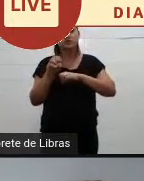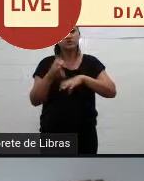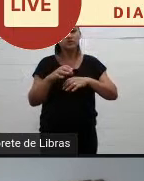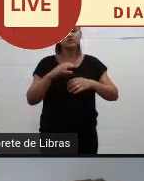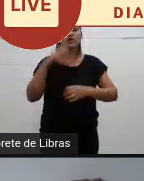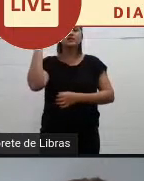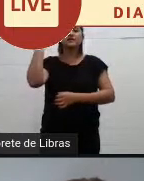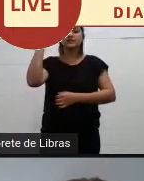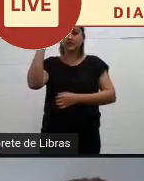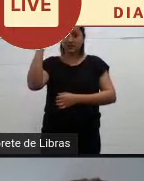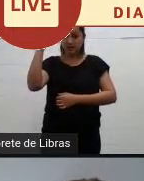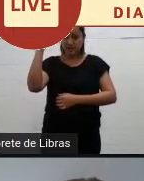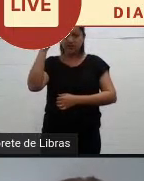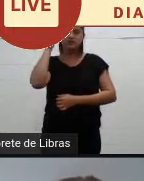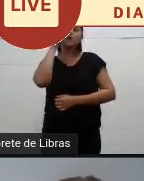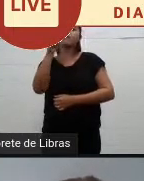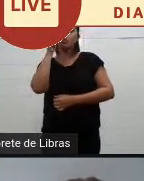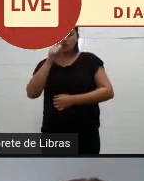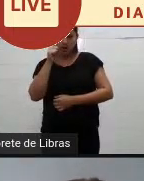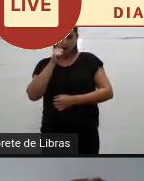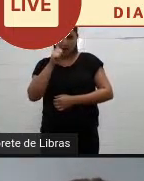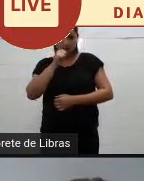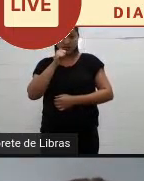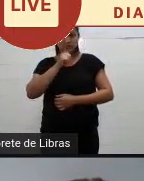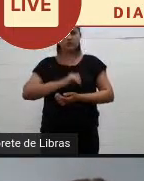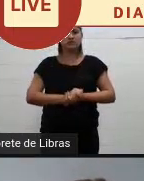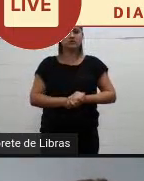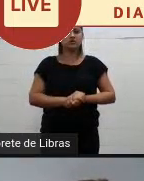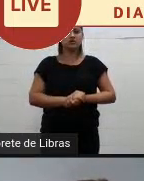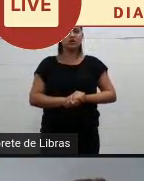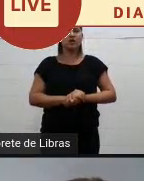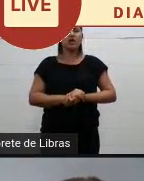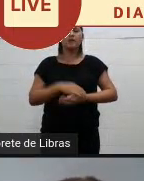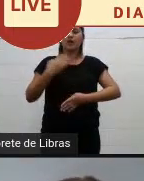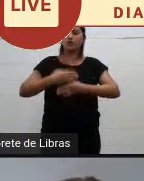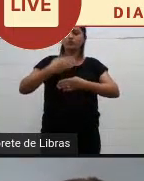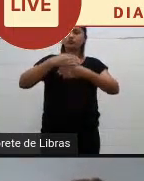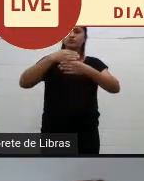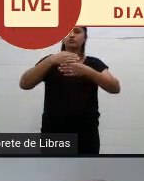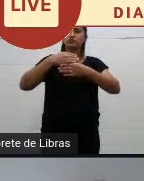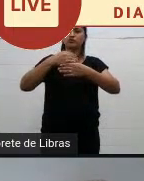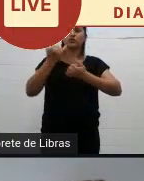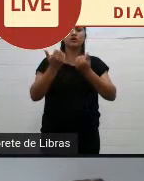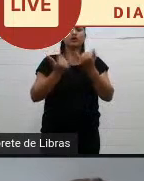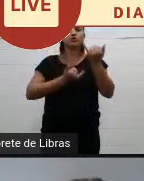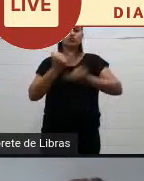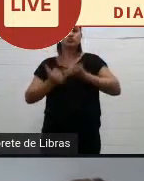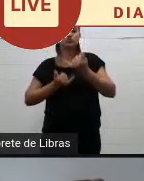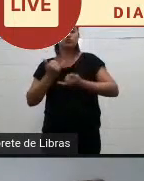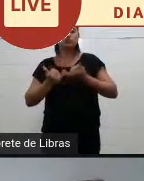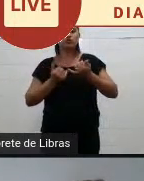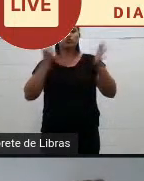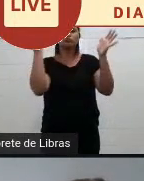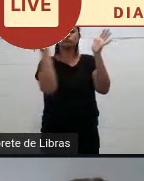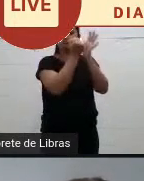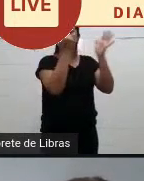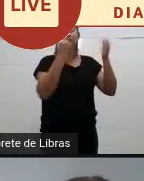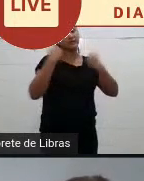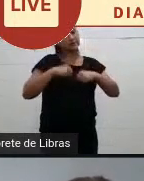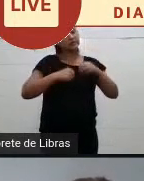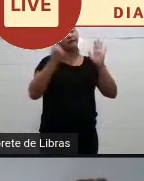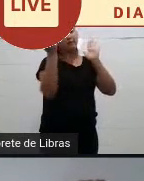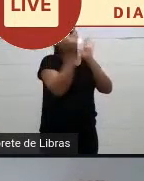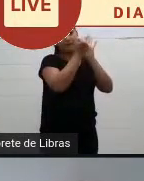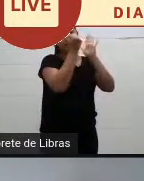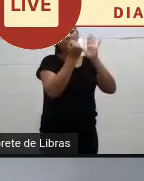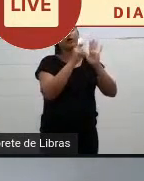CIEM, Ciência e Mulheres. Para a construção do jogo, precisamos registrar uma marca. Então,